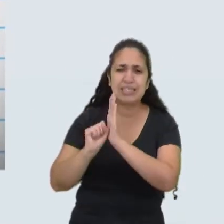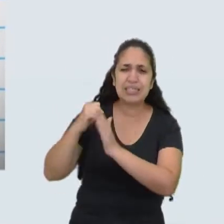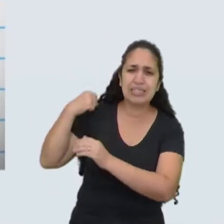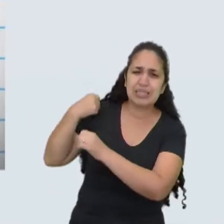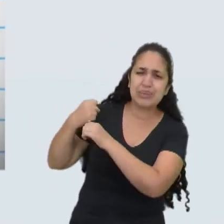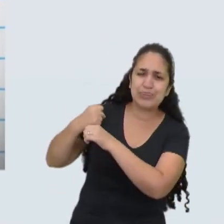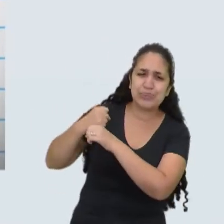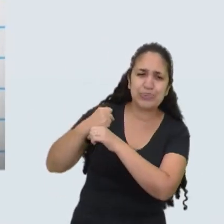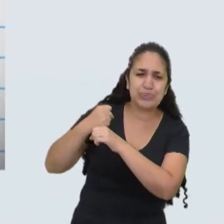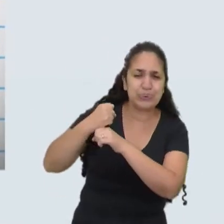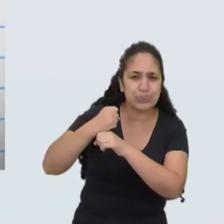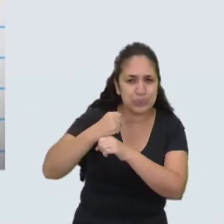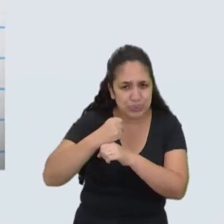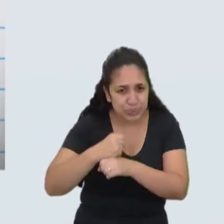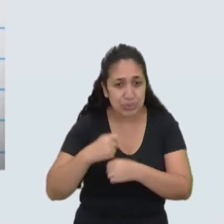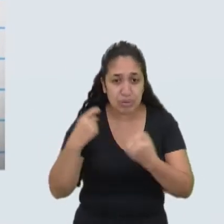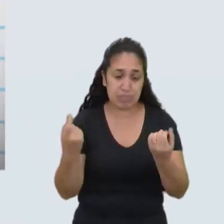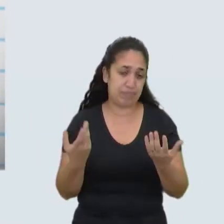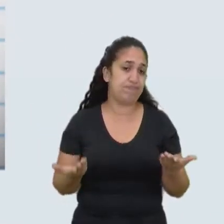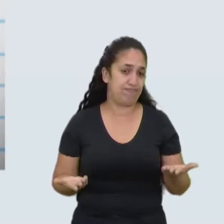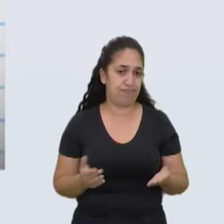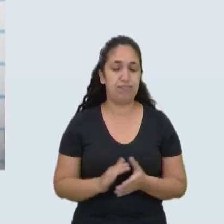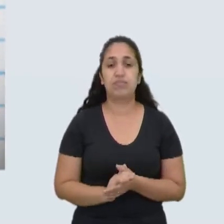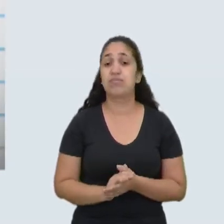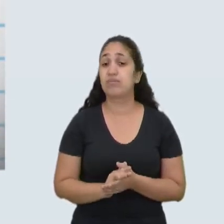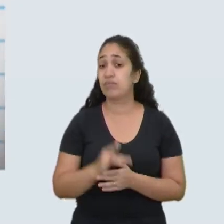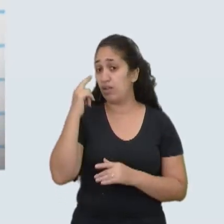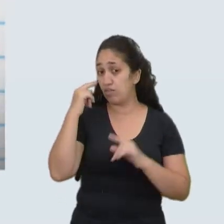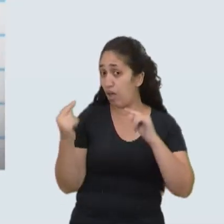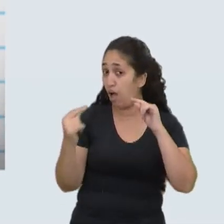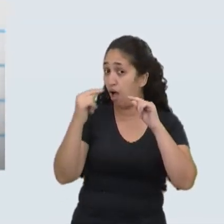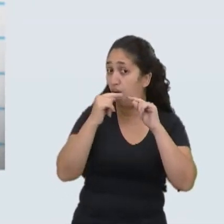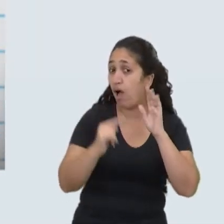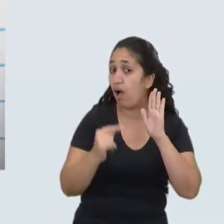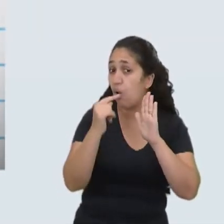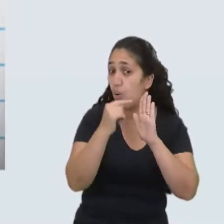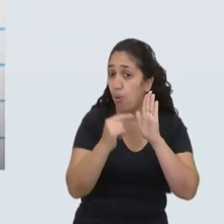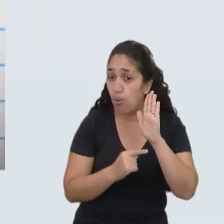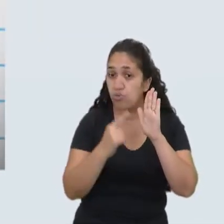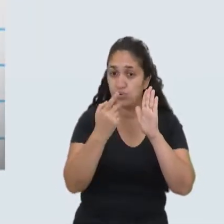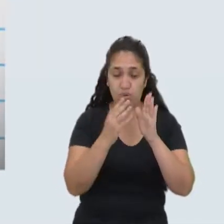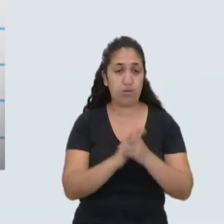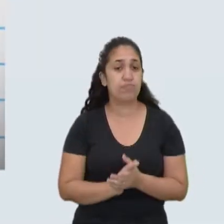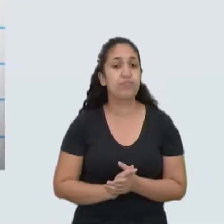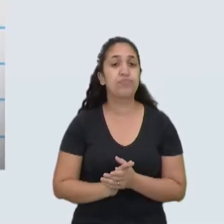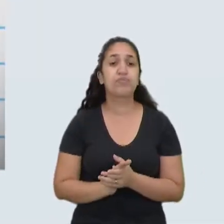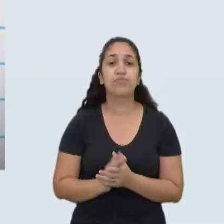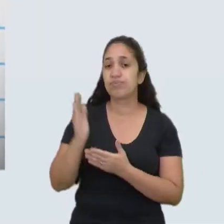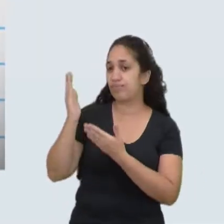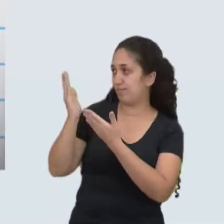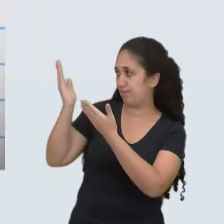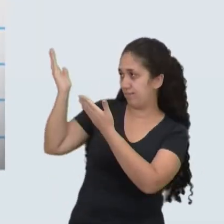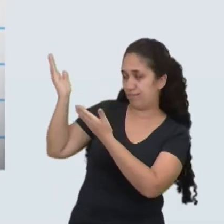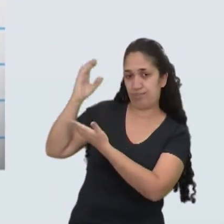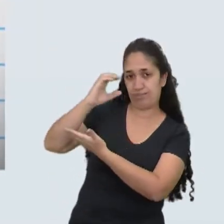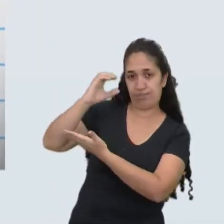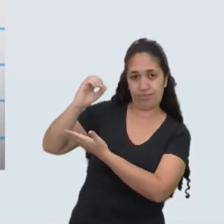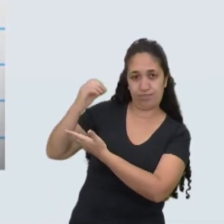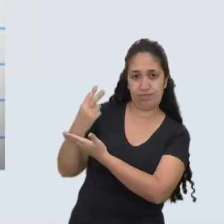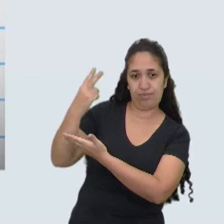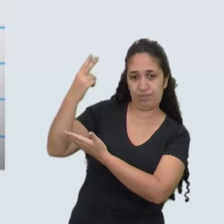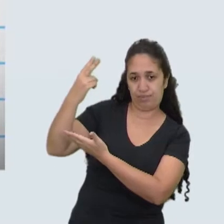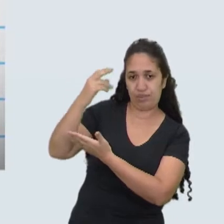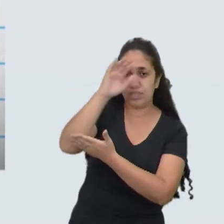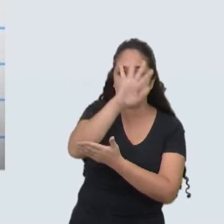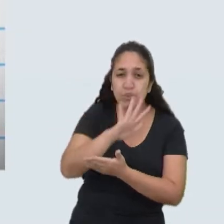com a interrupção de todas as emissões. De acordo com a Agência Internacional de Energia, as emissões globais de dióxido de carbono oriundas do